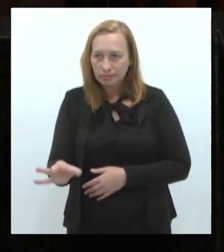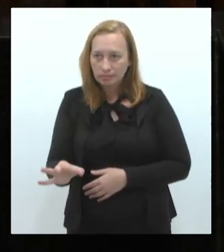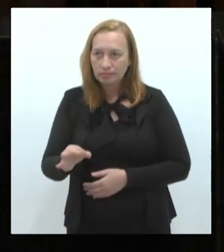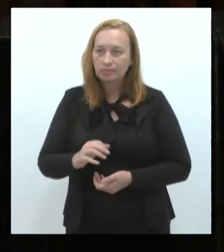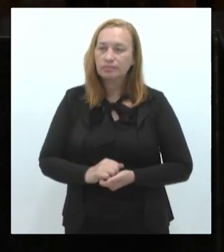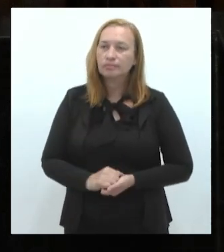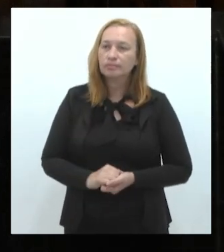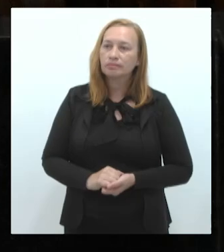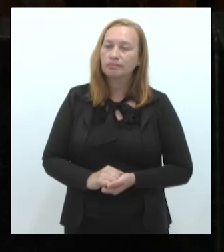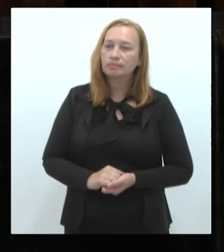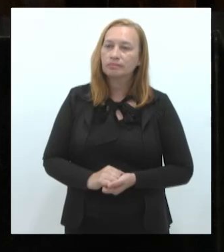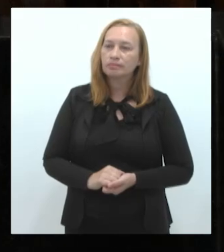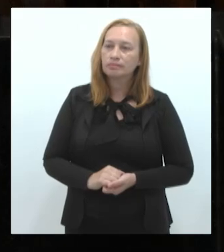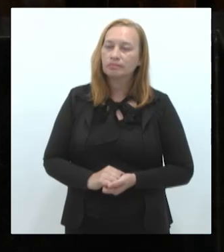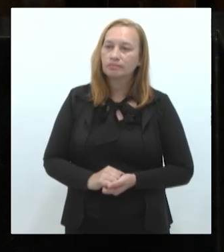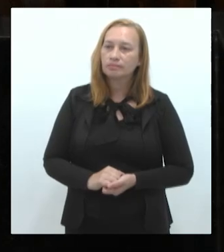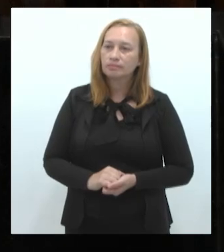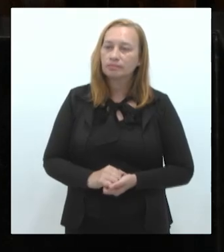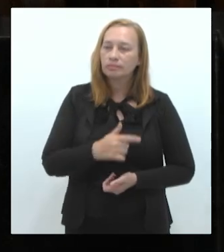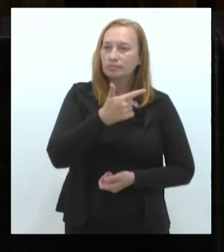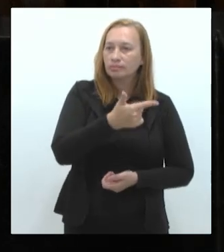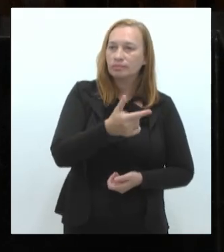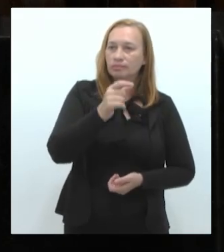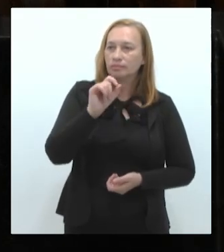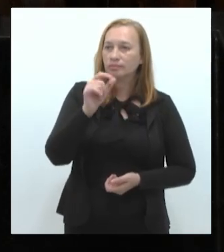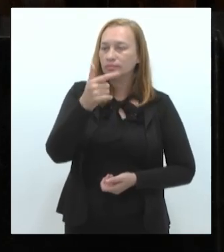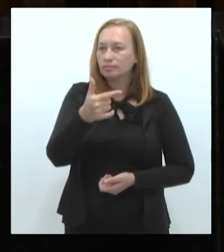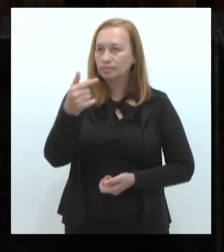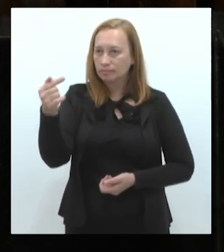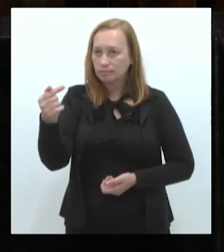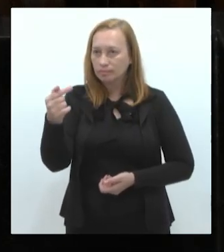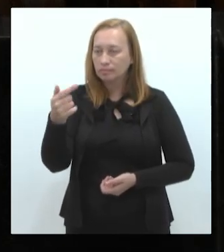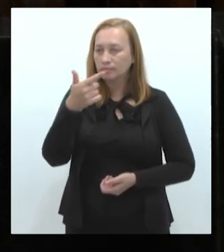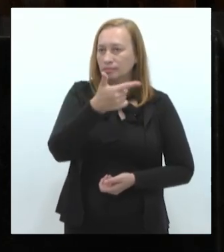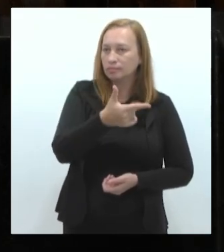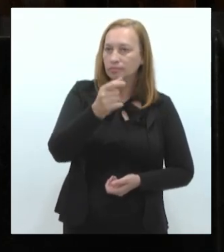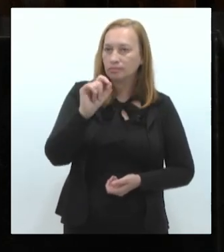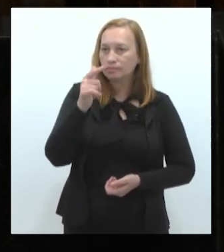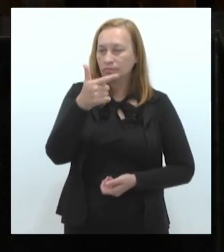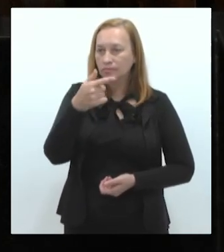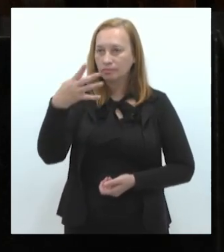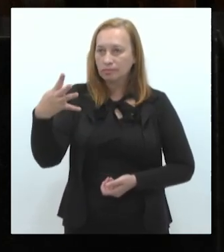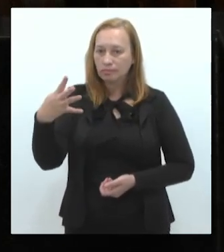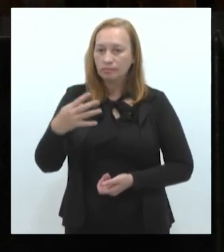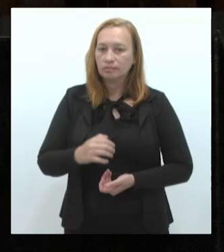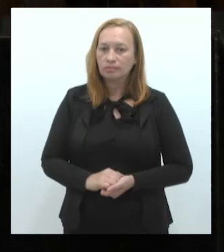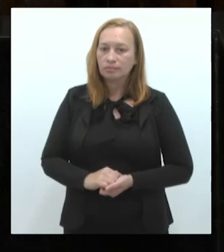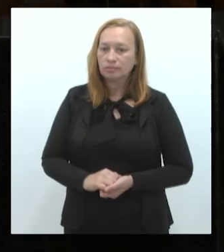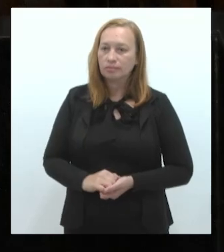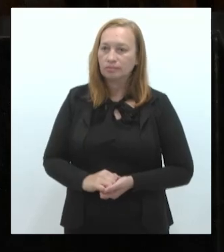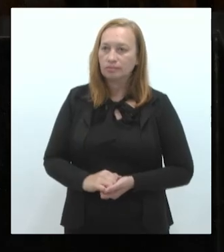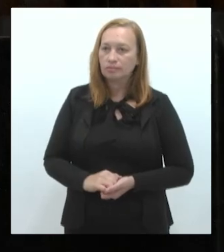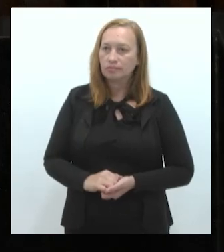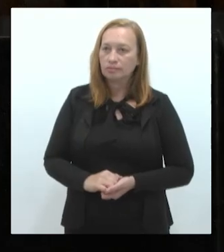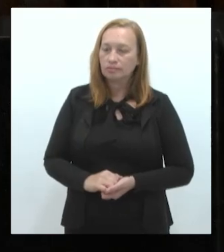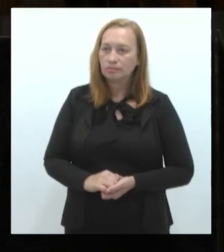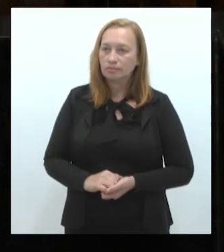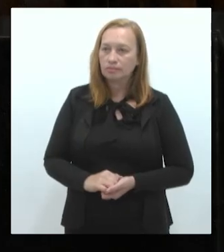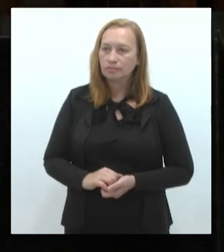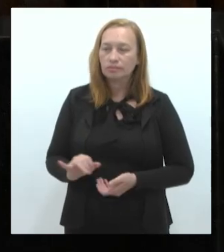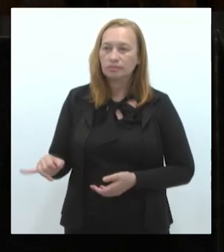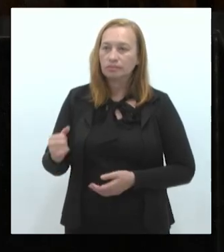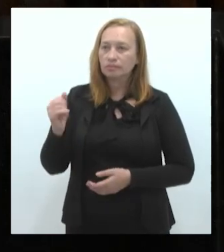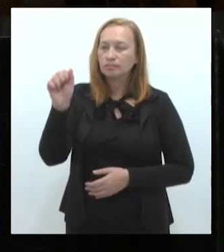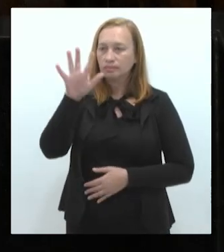283% entre 2007 e 2024, enquanto a inflação